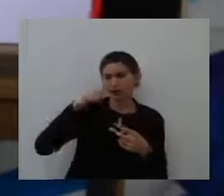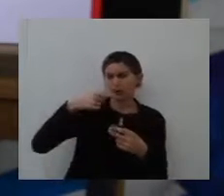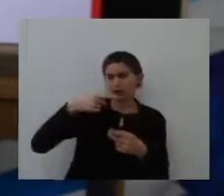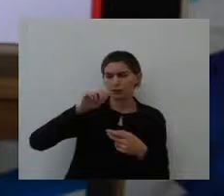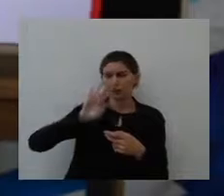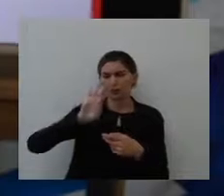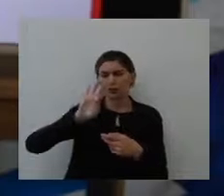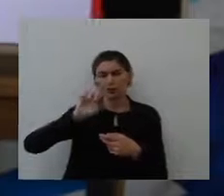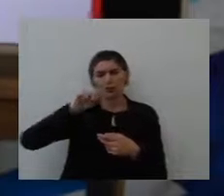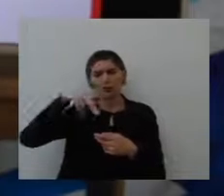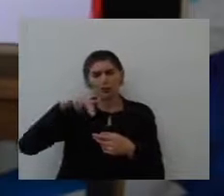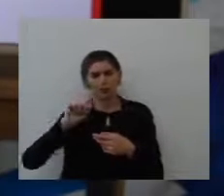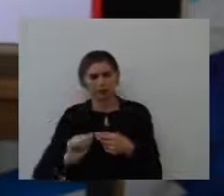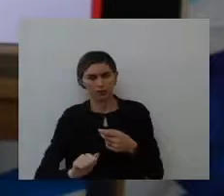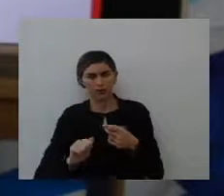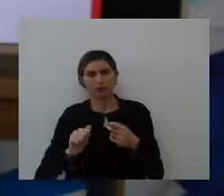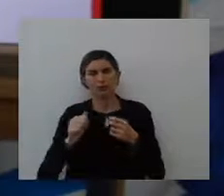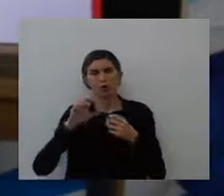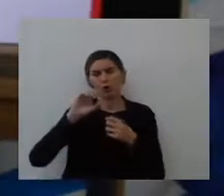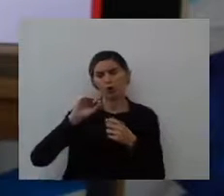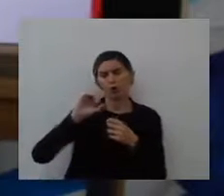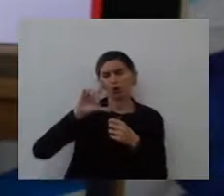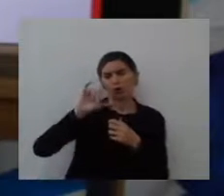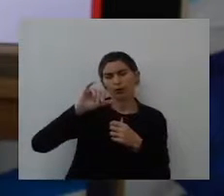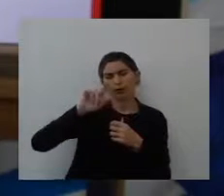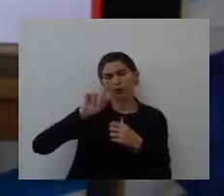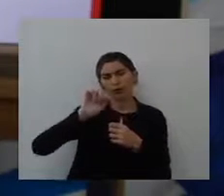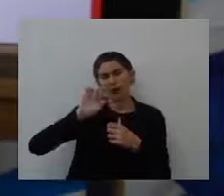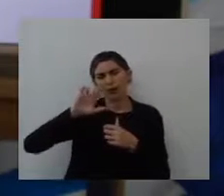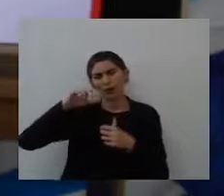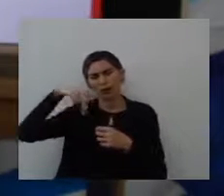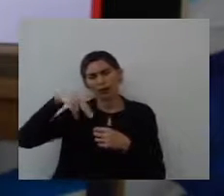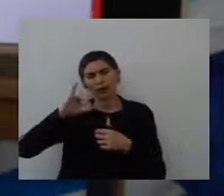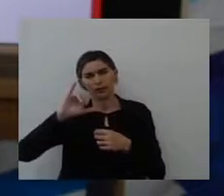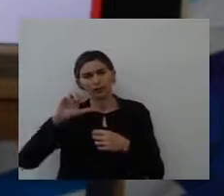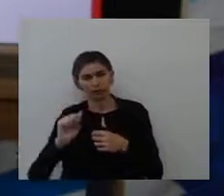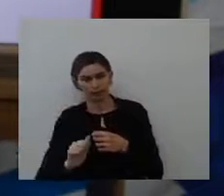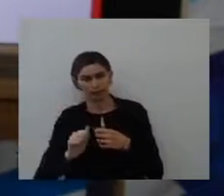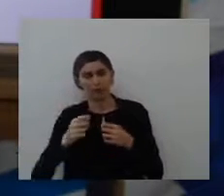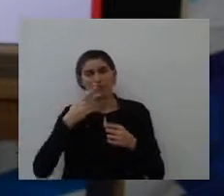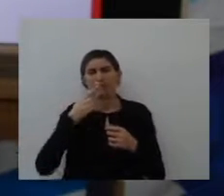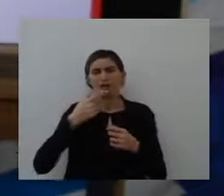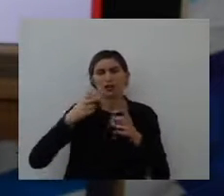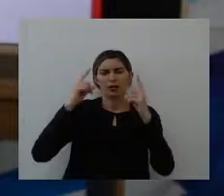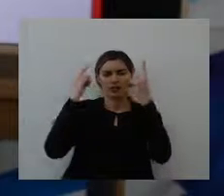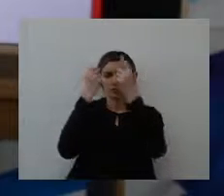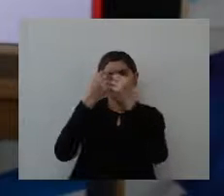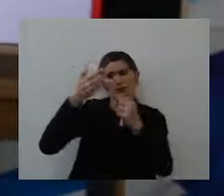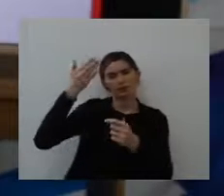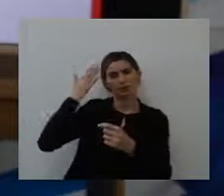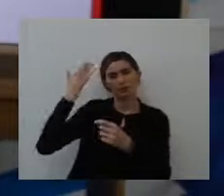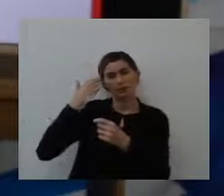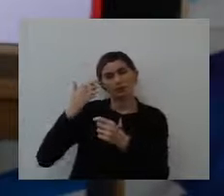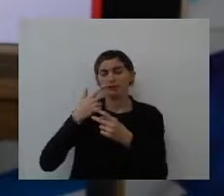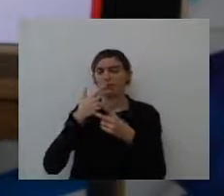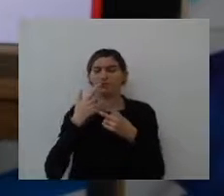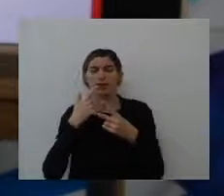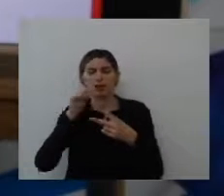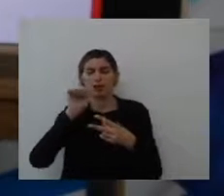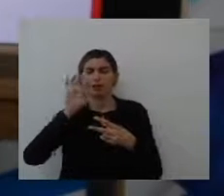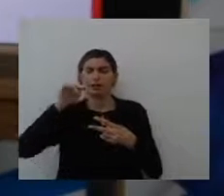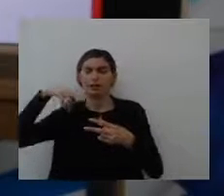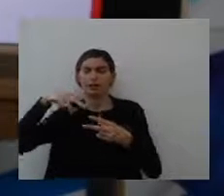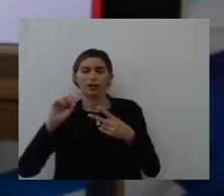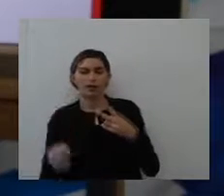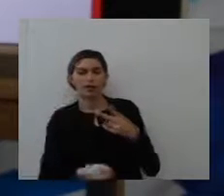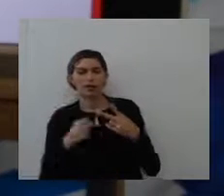de base oligárquica. Por isso que muitas vezes, quando se fala em Grécia Antiga, a gente fala em